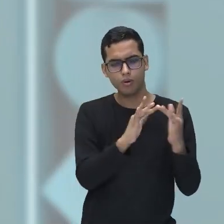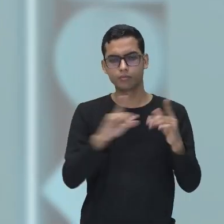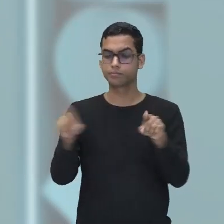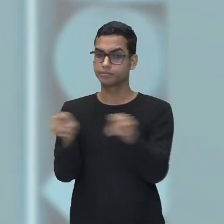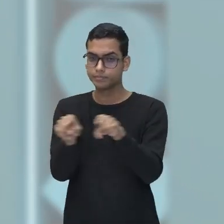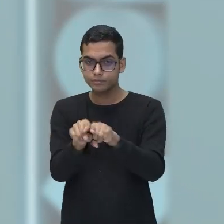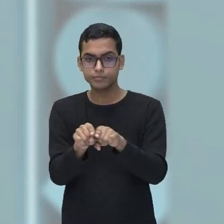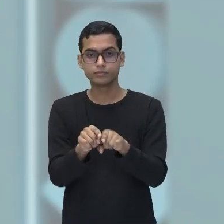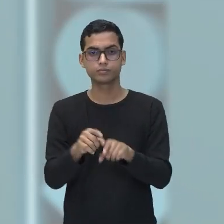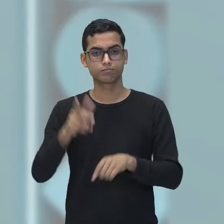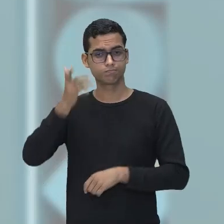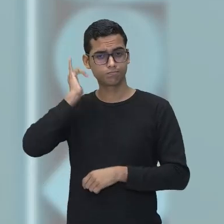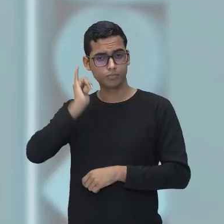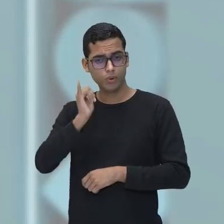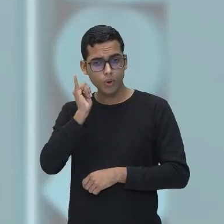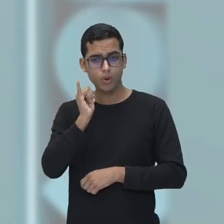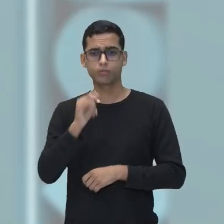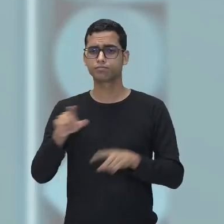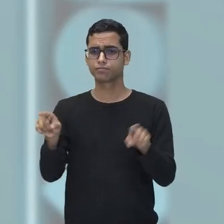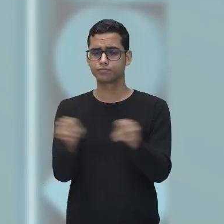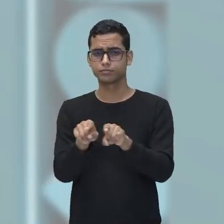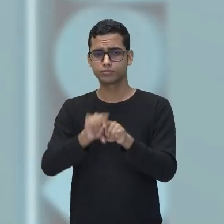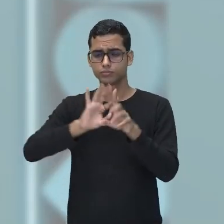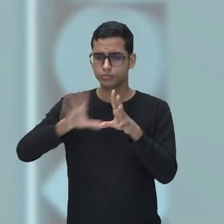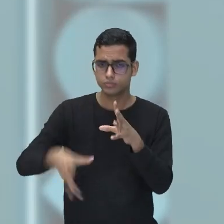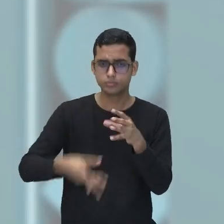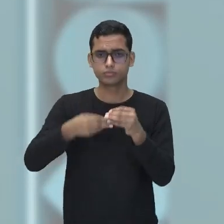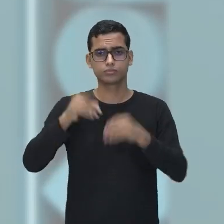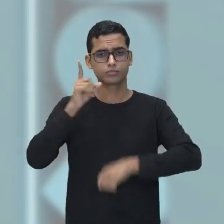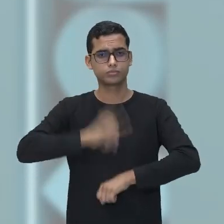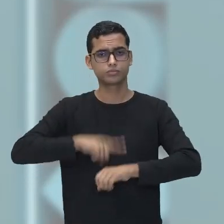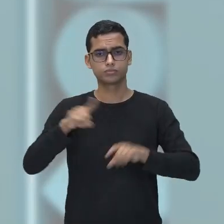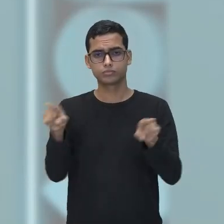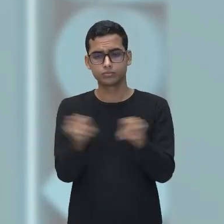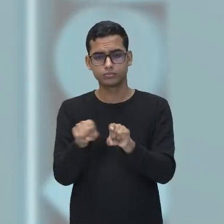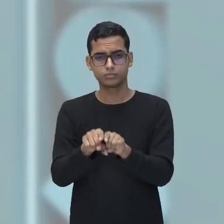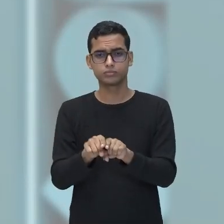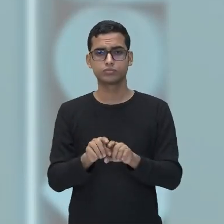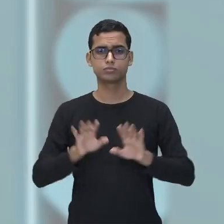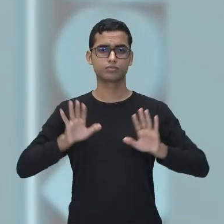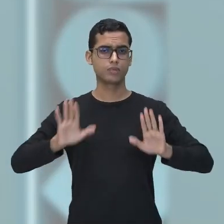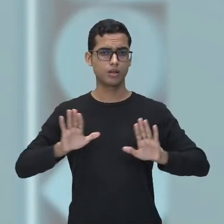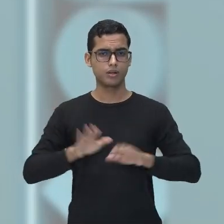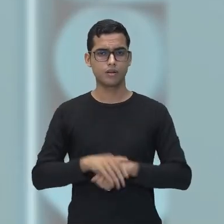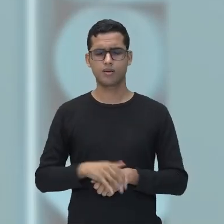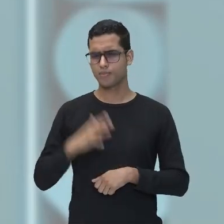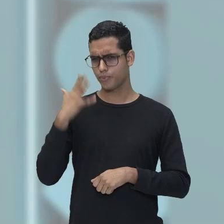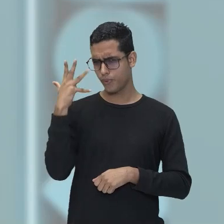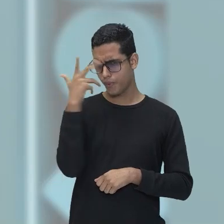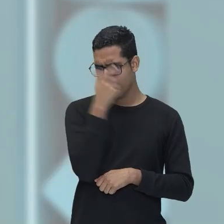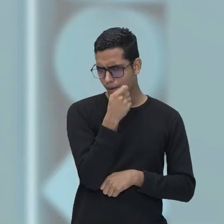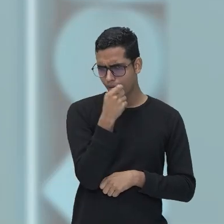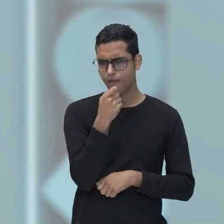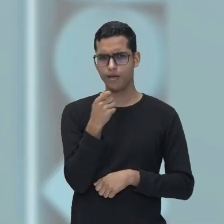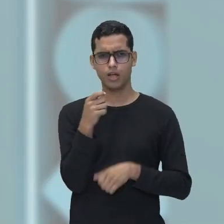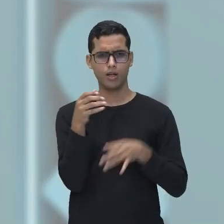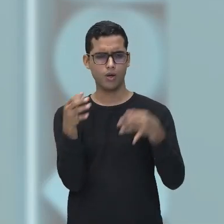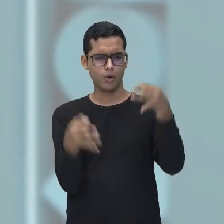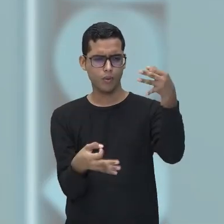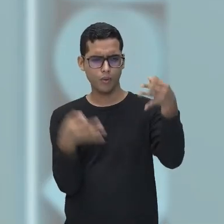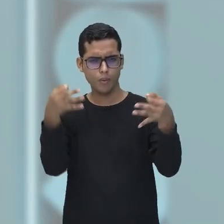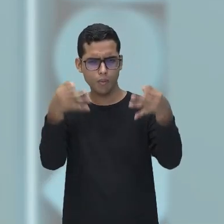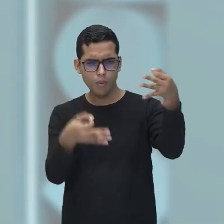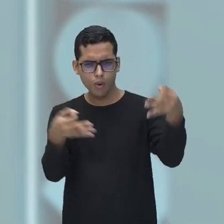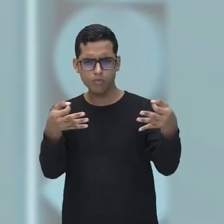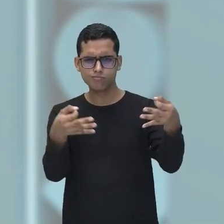narrador proferindo ali a sua fala, mas não é assim, de maneira bonitinha, que, vamos dizer assim,